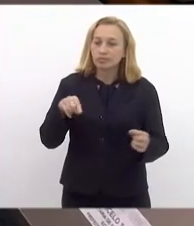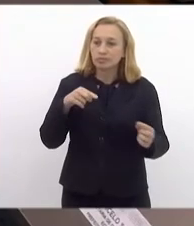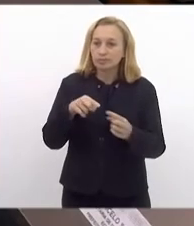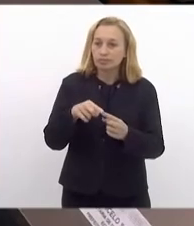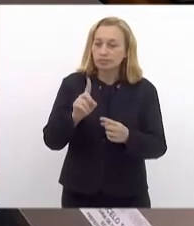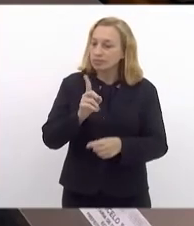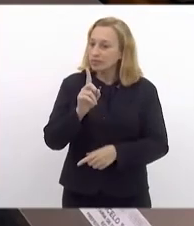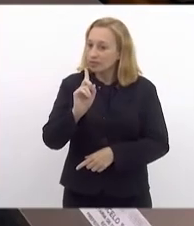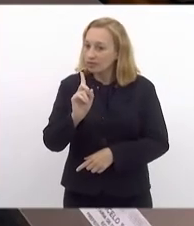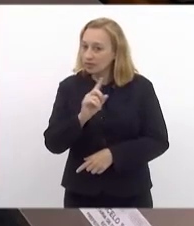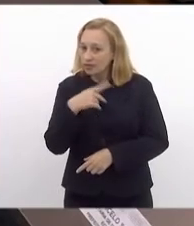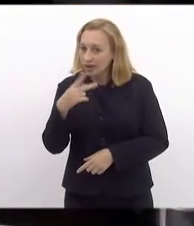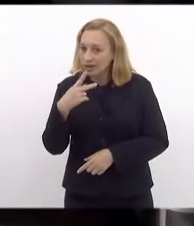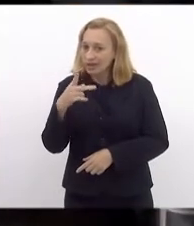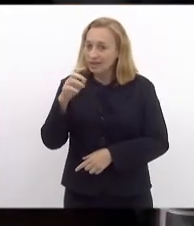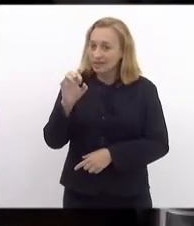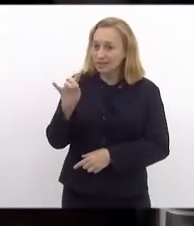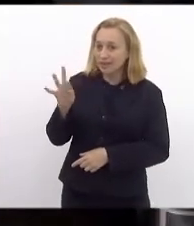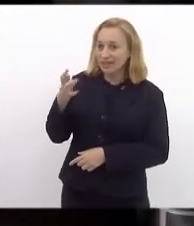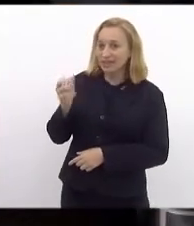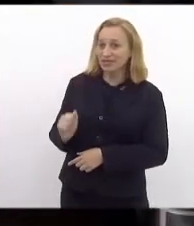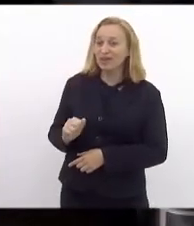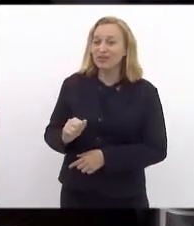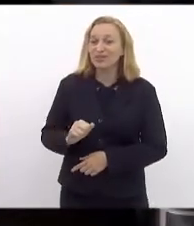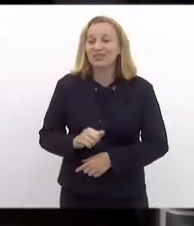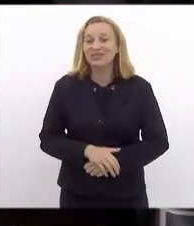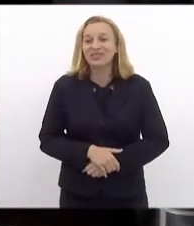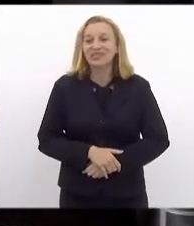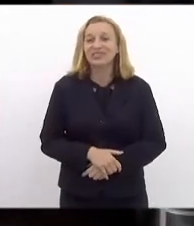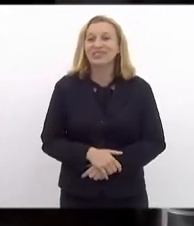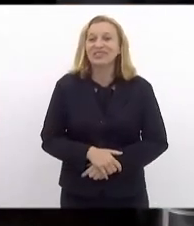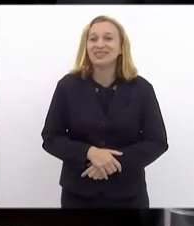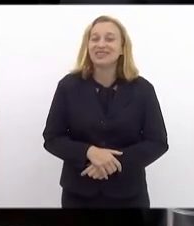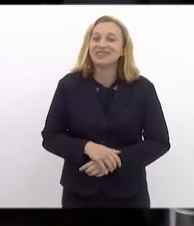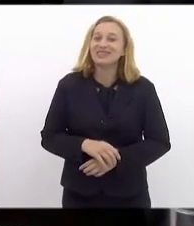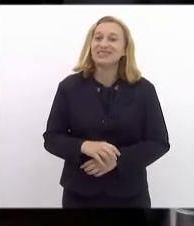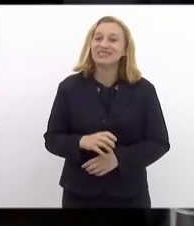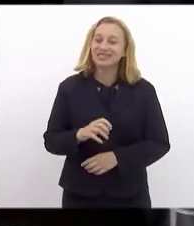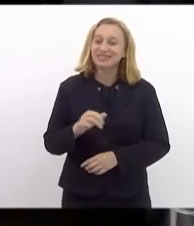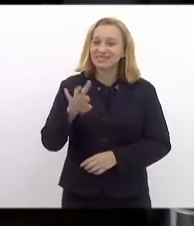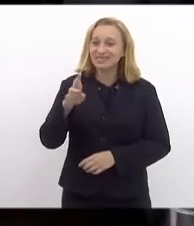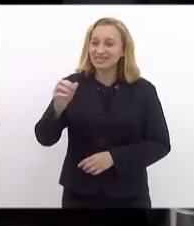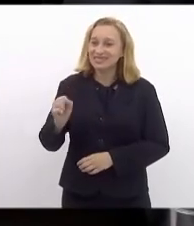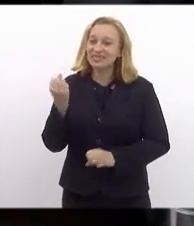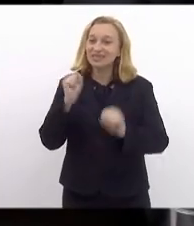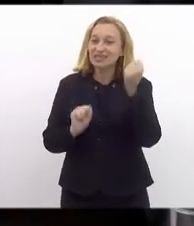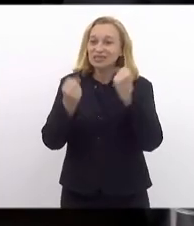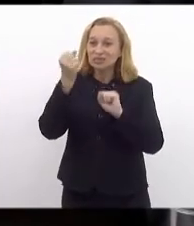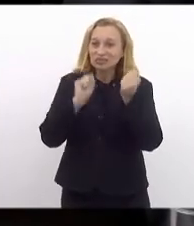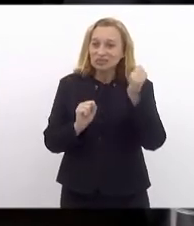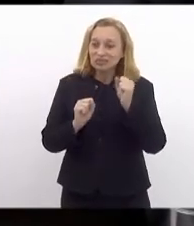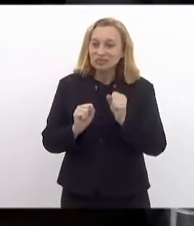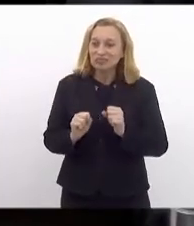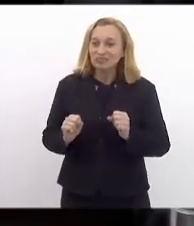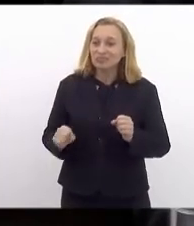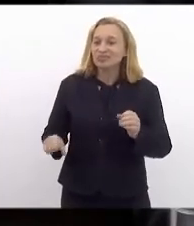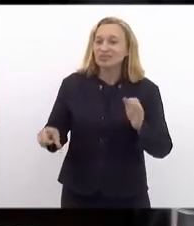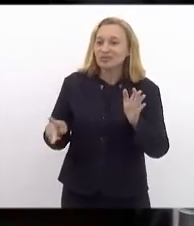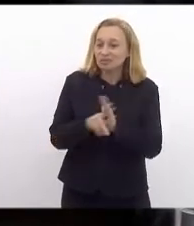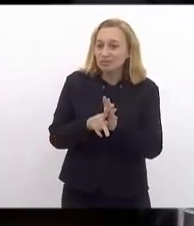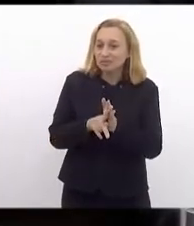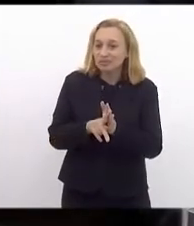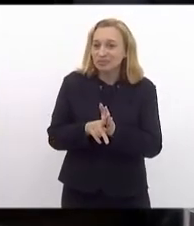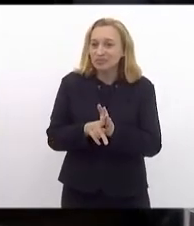e não falar isso sobre estamparia a posição do indústria e da associação comercial em relação ao projeto a